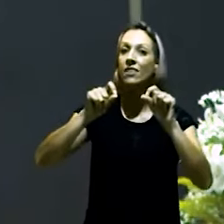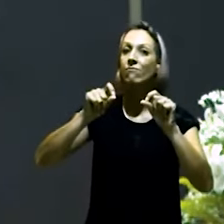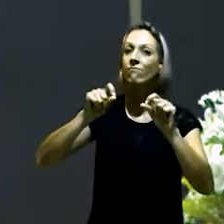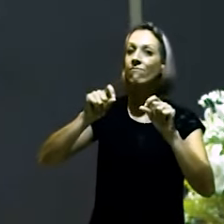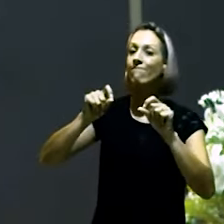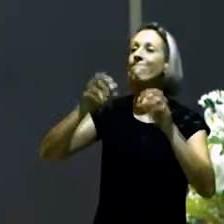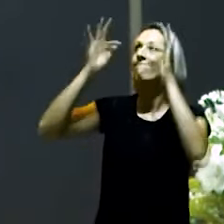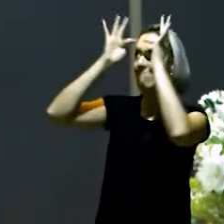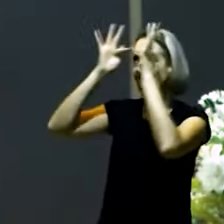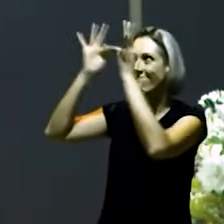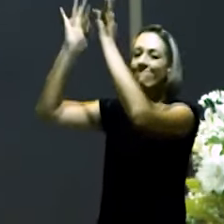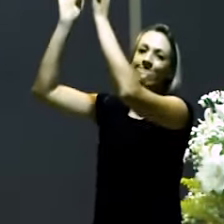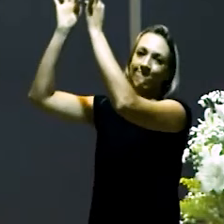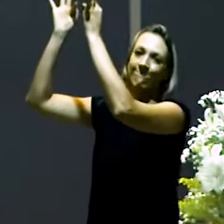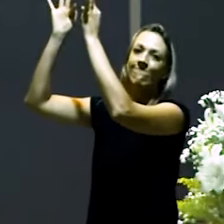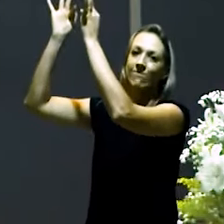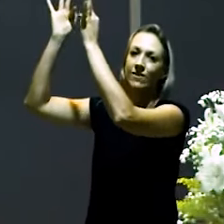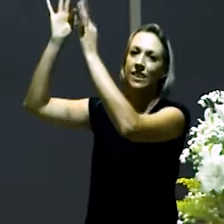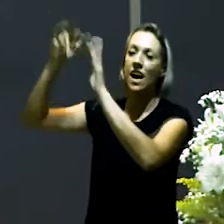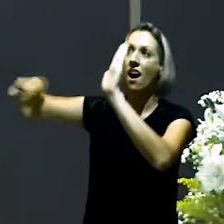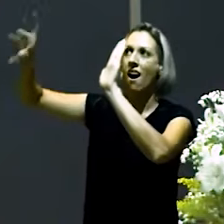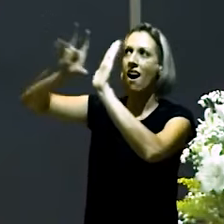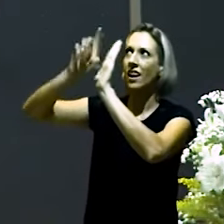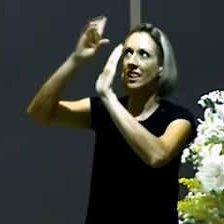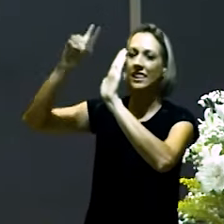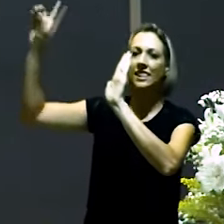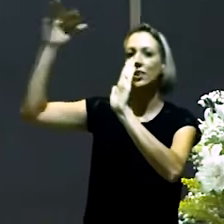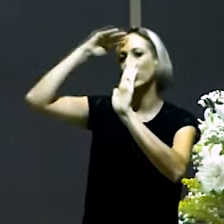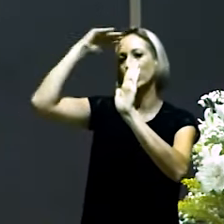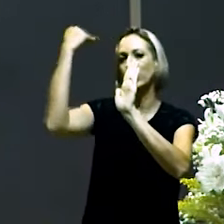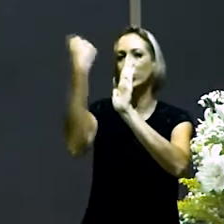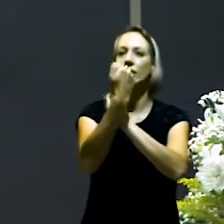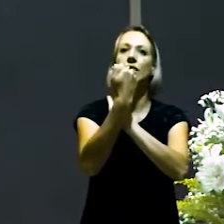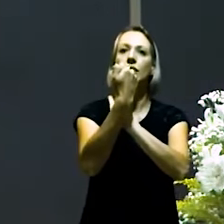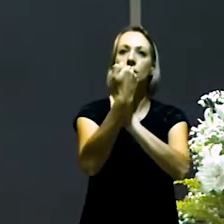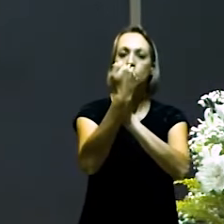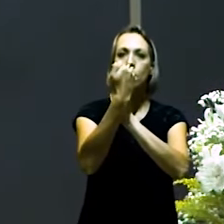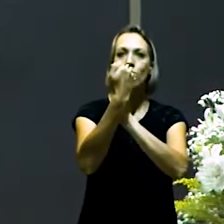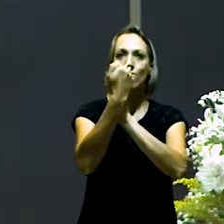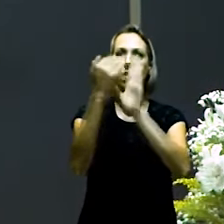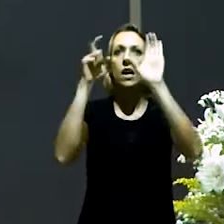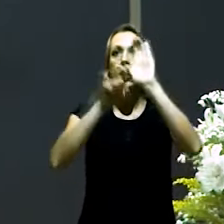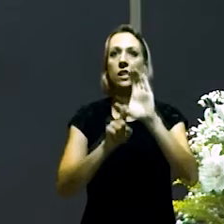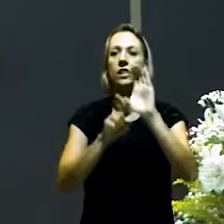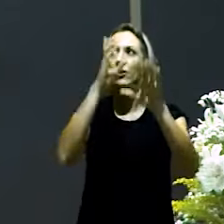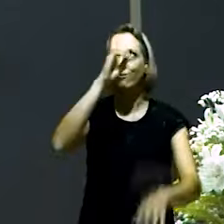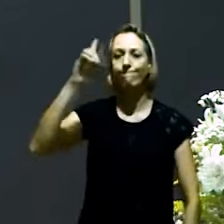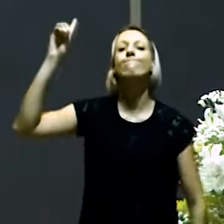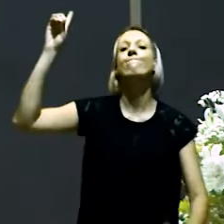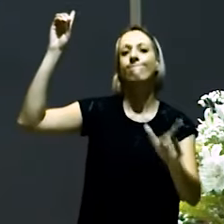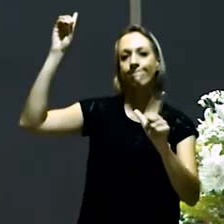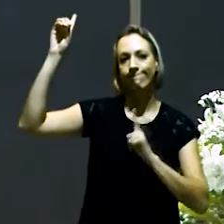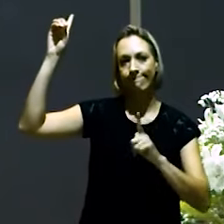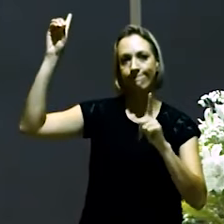fiel aos seus mandamentos, às suas ordenanças. Paulo diz, nós temos uma confissão de dívida diante de Deus. E o problema é